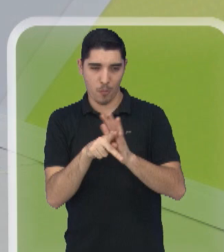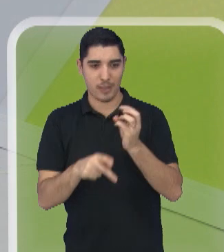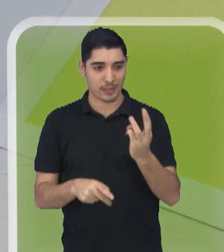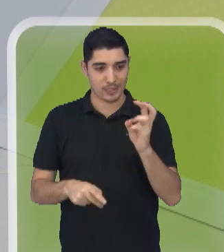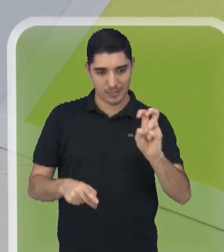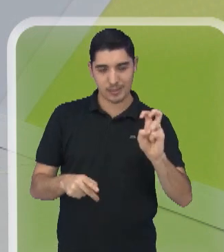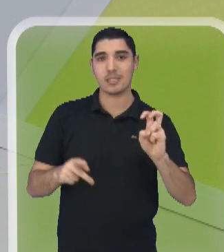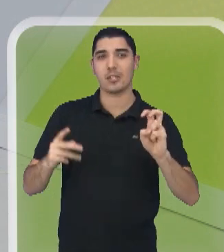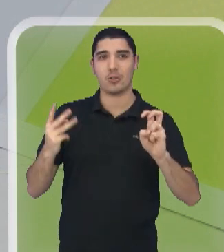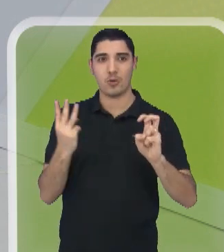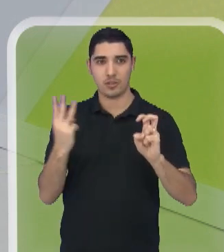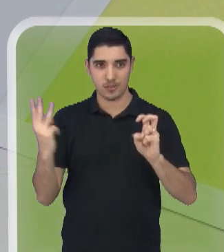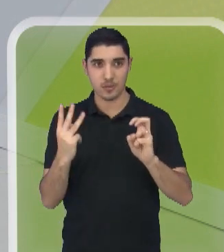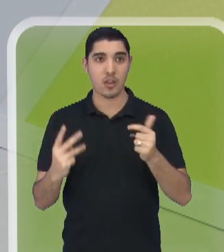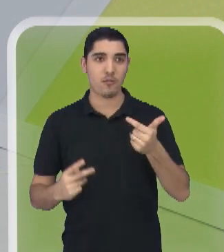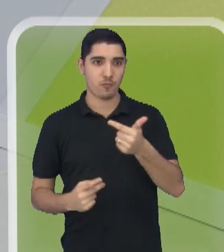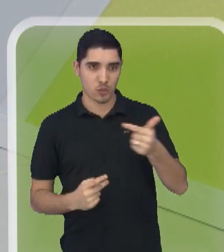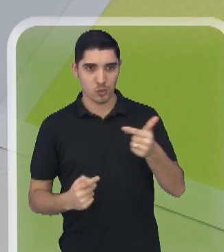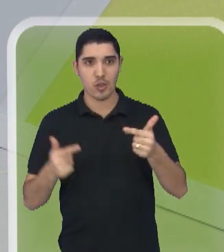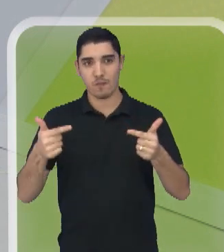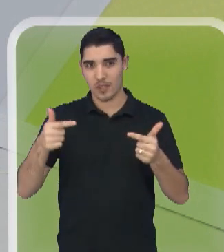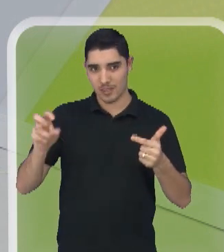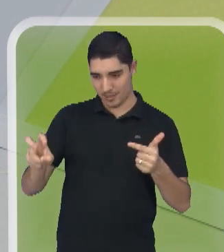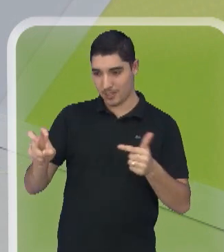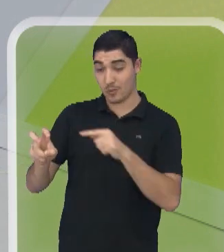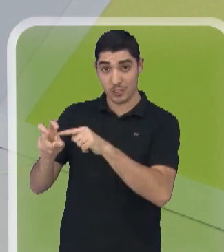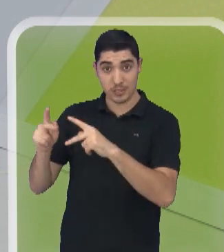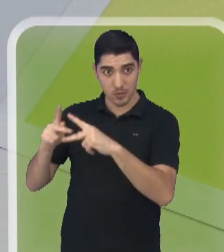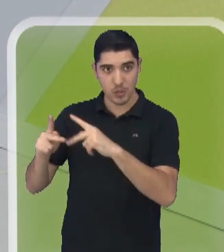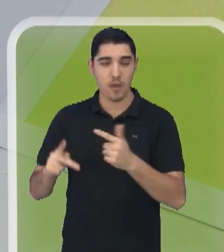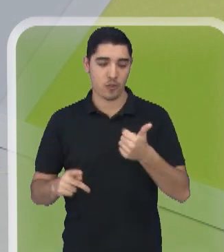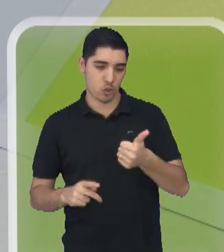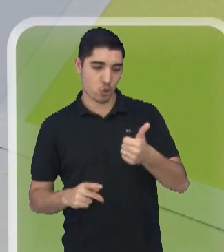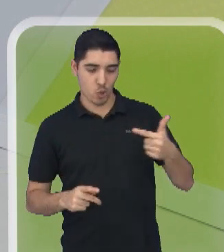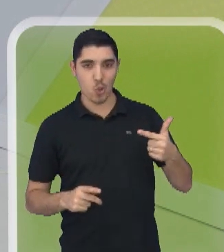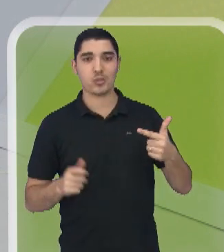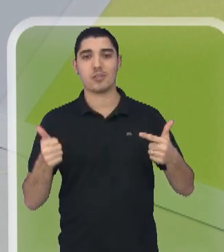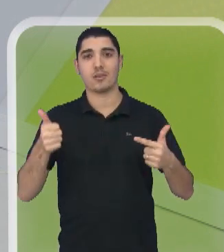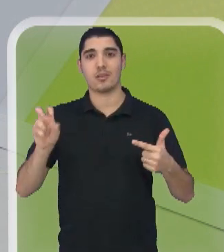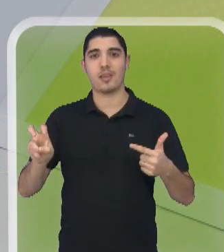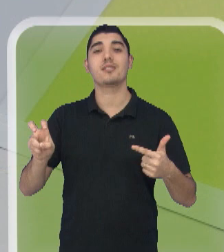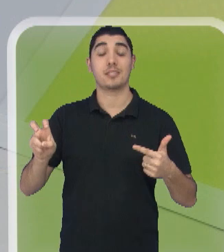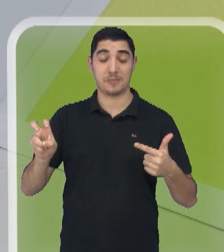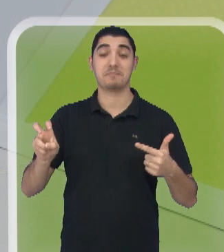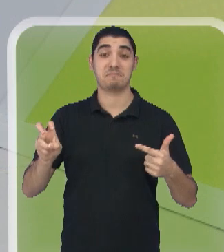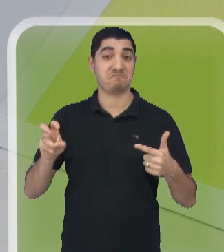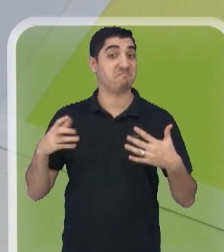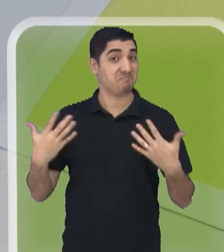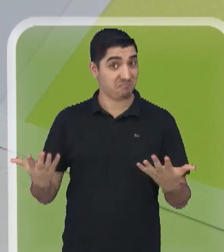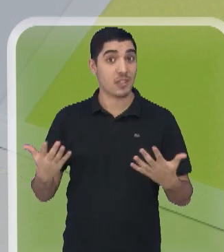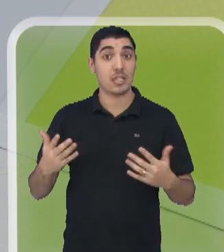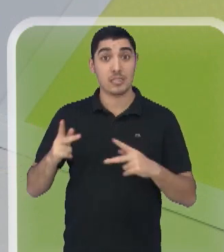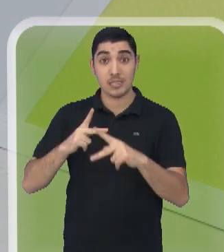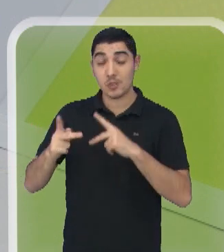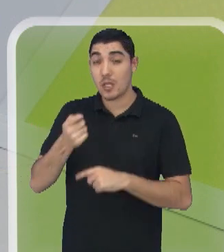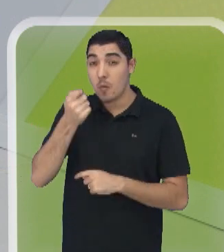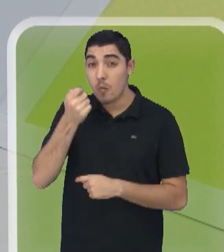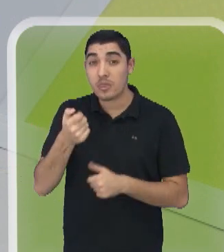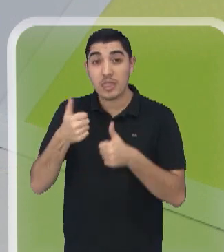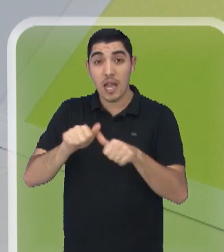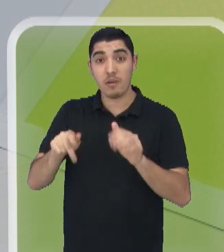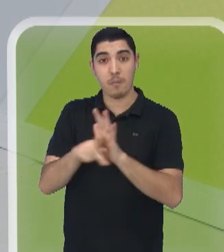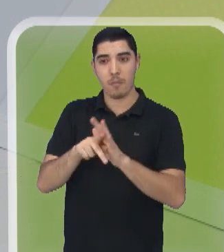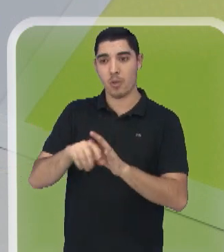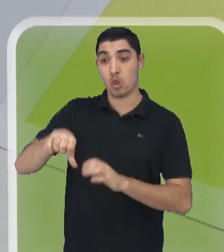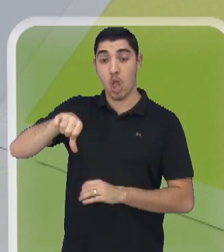depois 22-25 para o São José e 15-12 para o São José no tiebreak. São José tomou um susto, é que o São José estava ganhando de